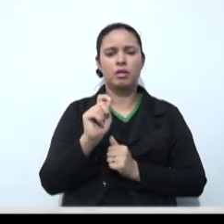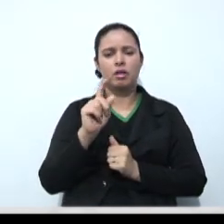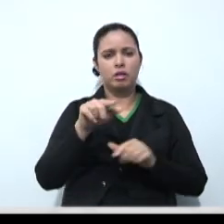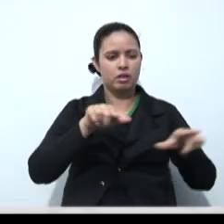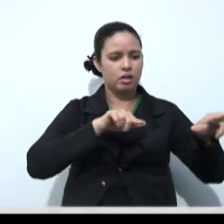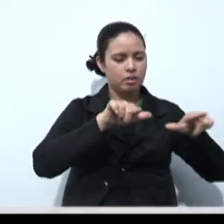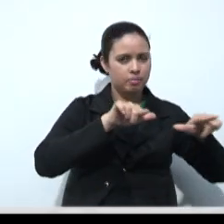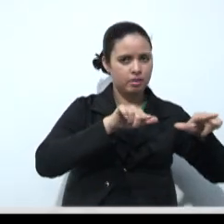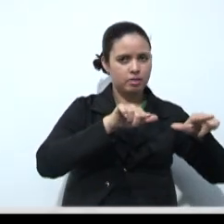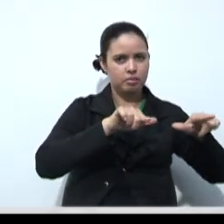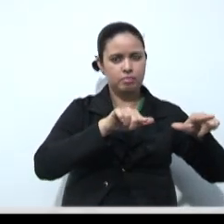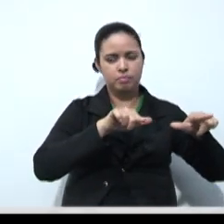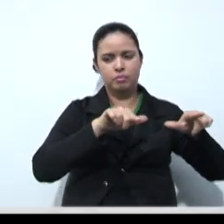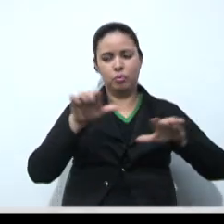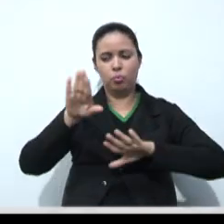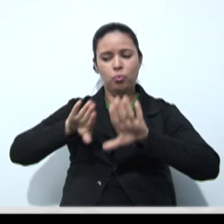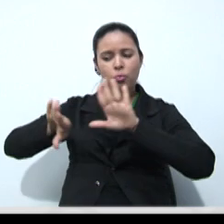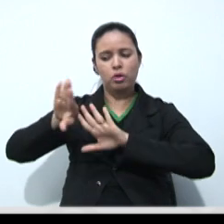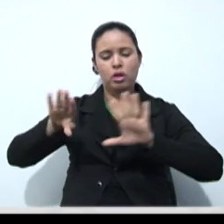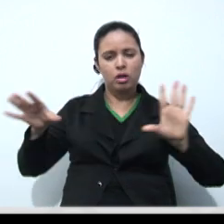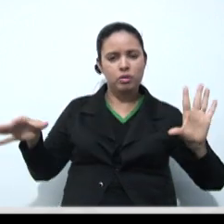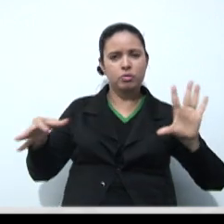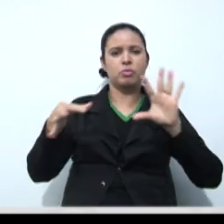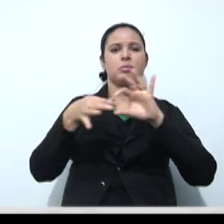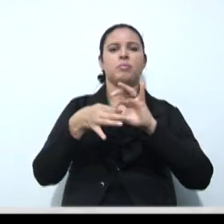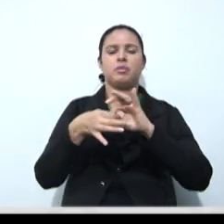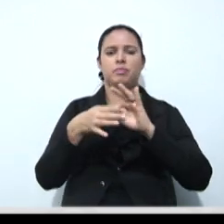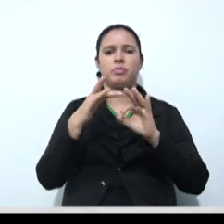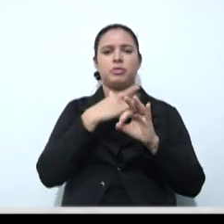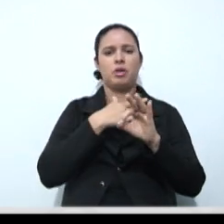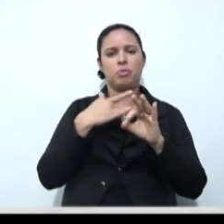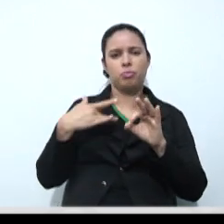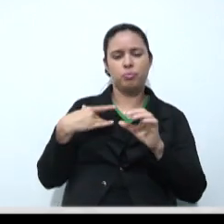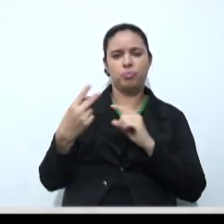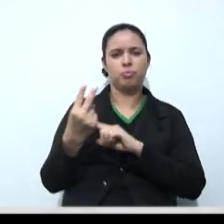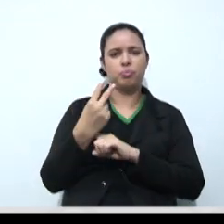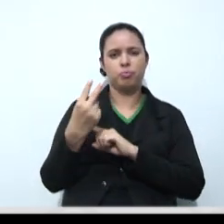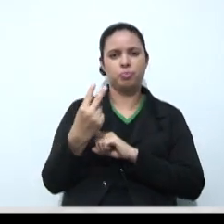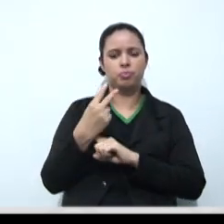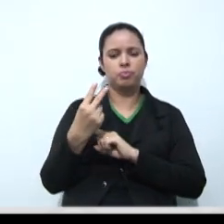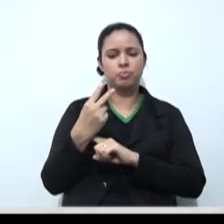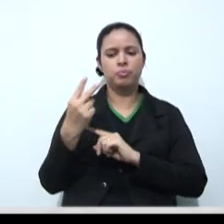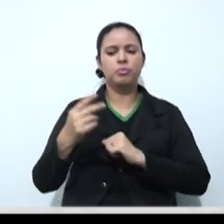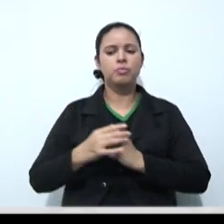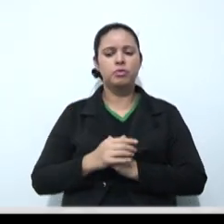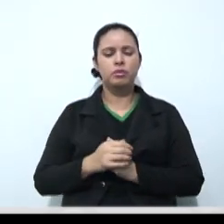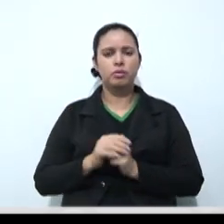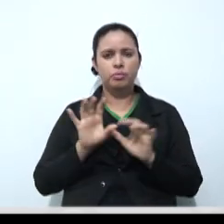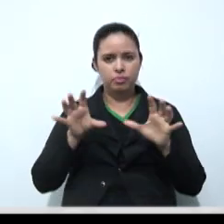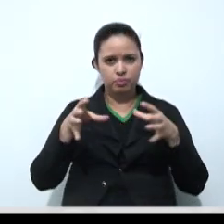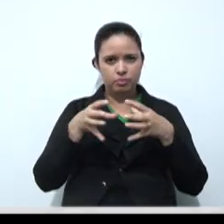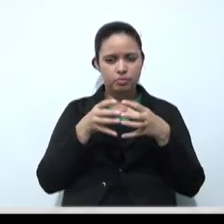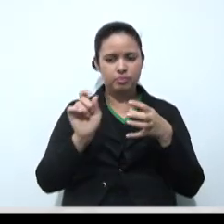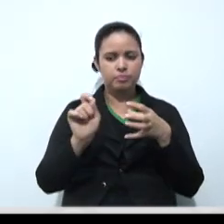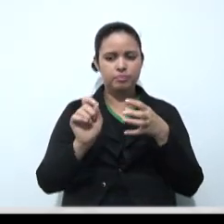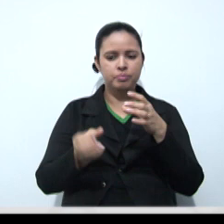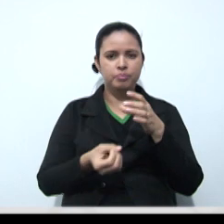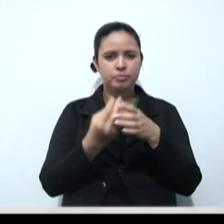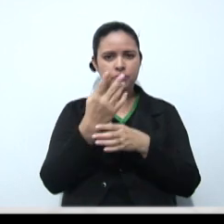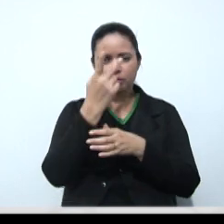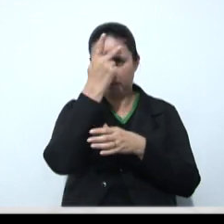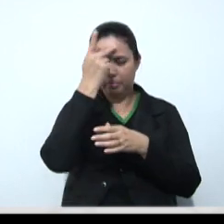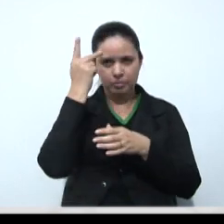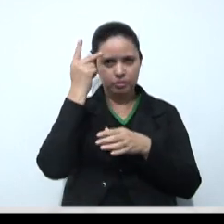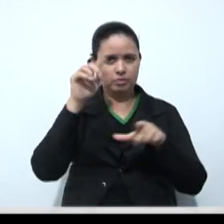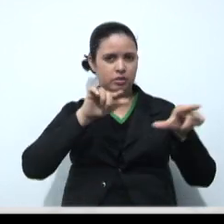a prevenção de acidentes e a promoção da saúde. A sigla, na verdade, como eu já falei, este grupo ele é formado por